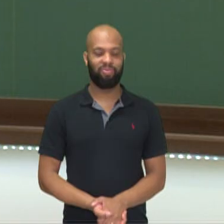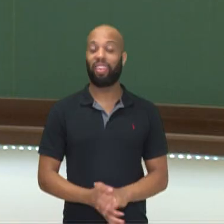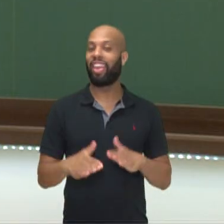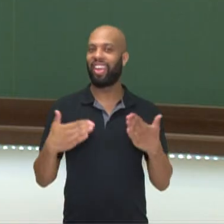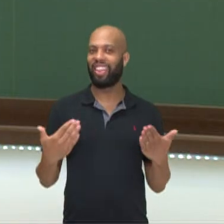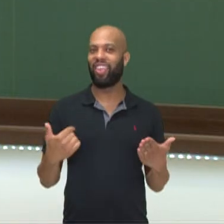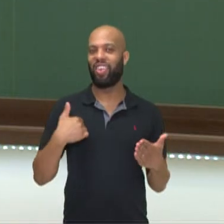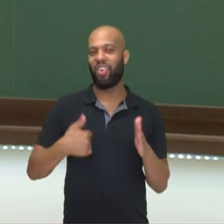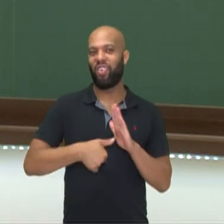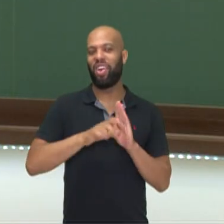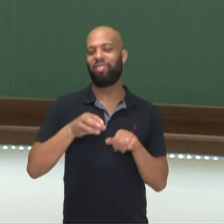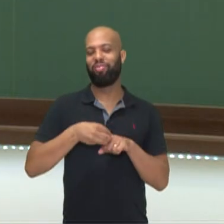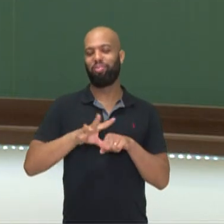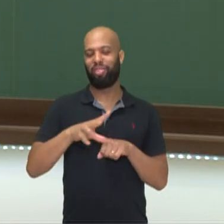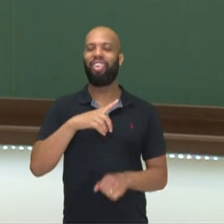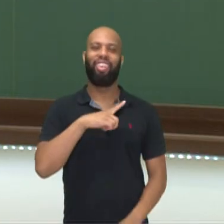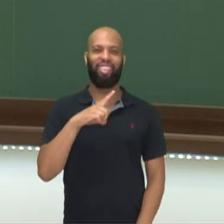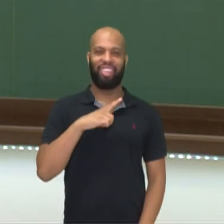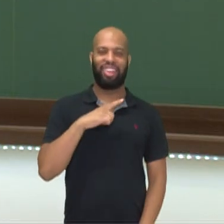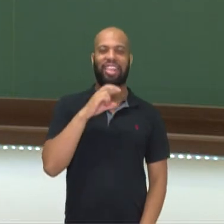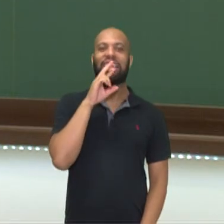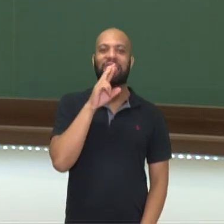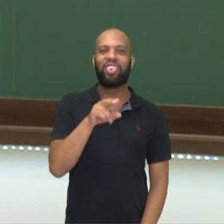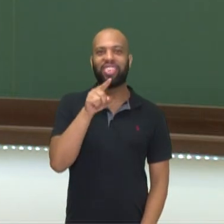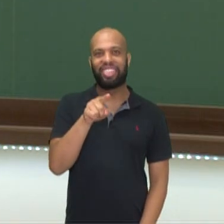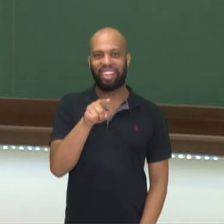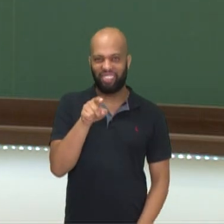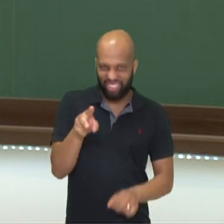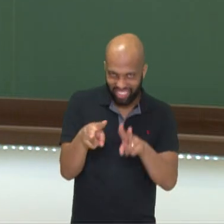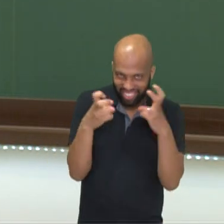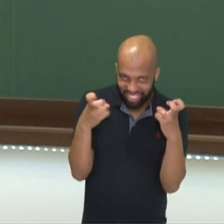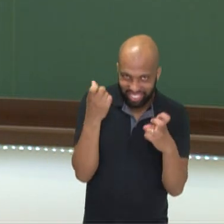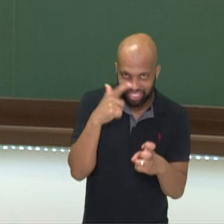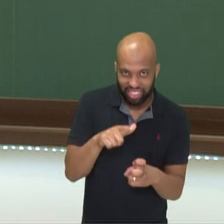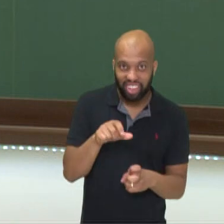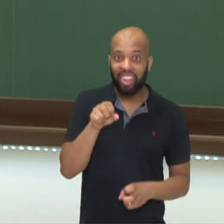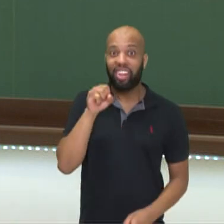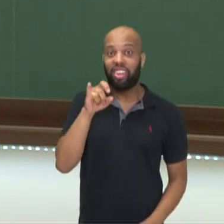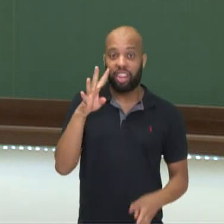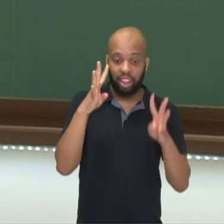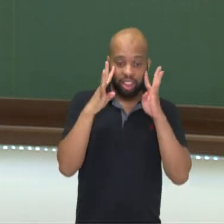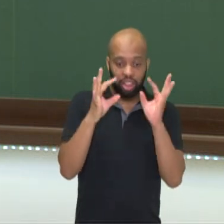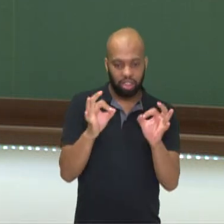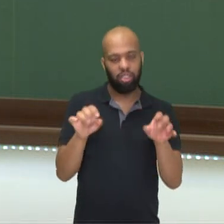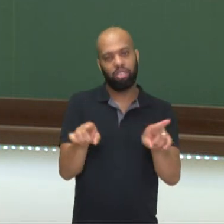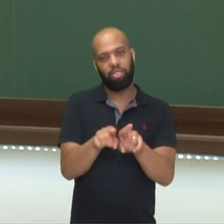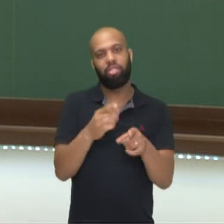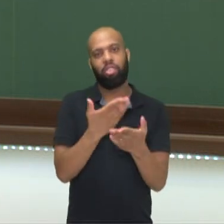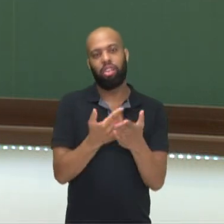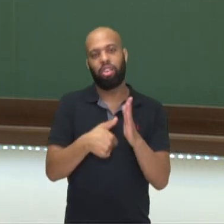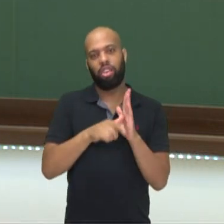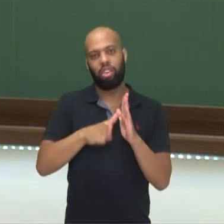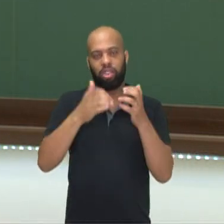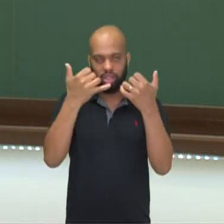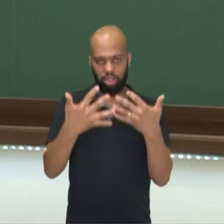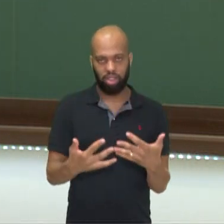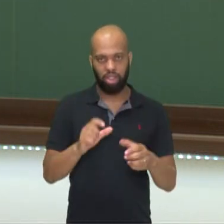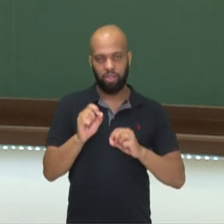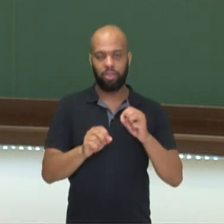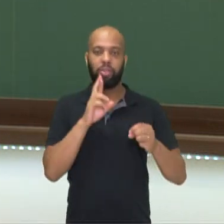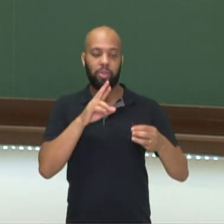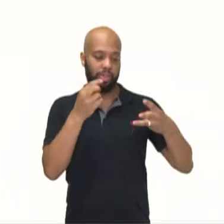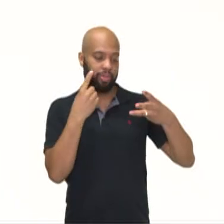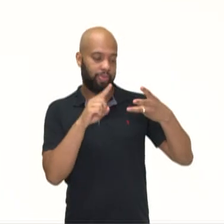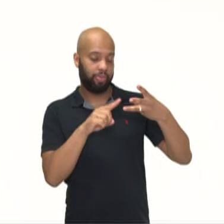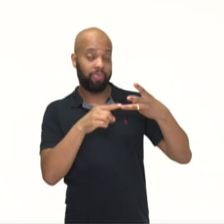Gente, eu acabei dando um spoilerzinho ali, né? Então, se vocês notaram, e se vocês prestaram atenção também no que eu falei, logicamente a